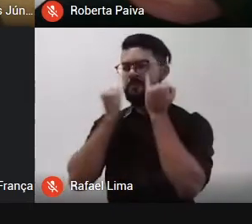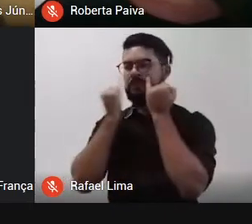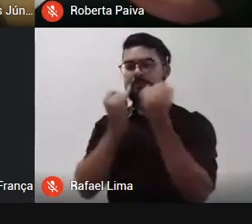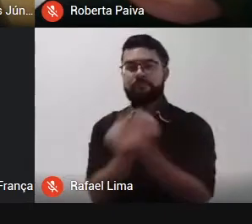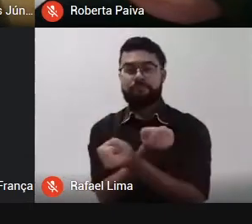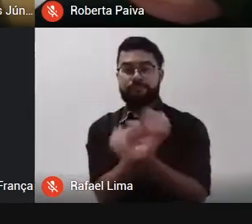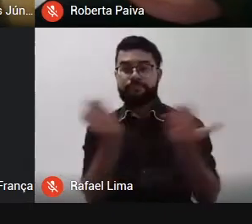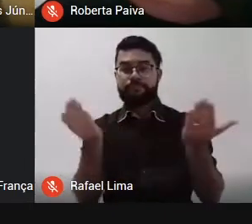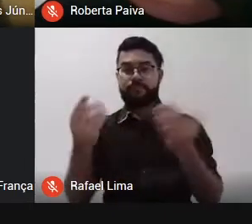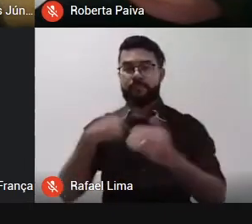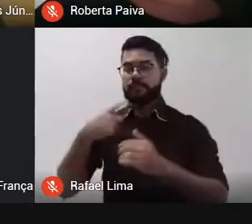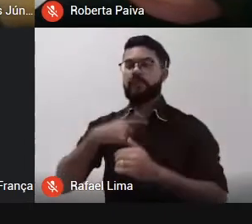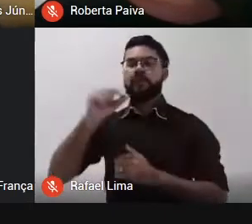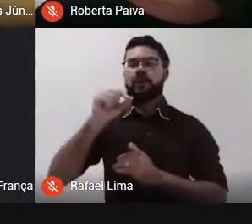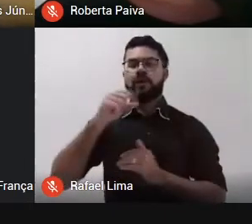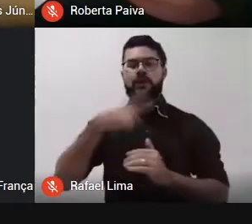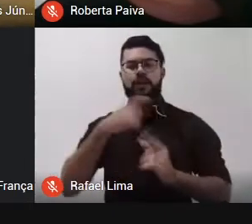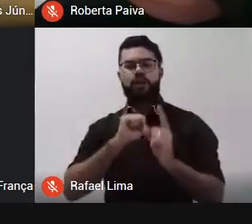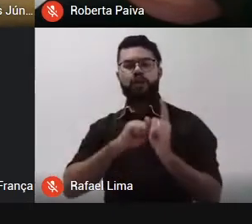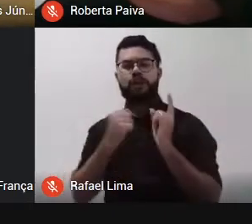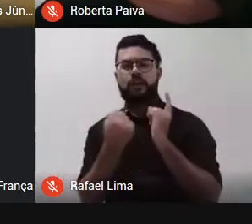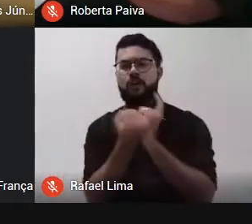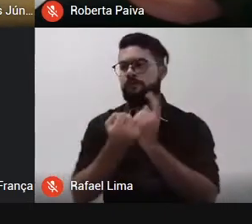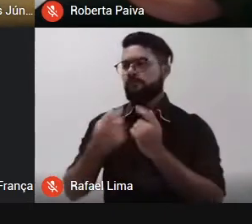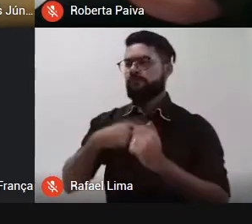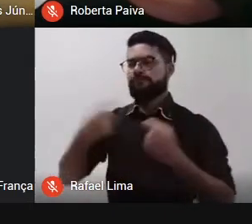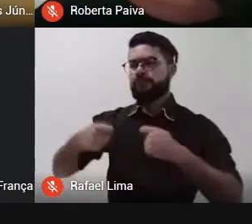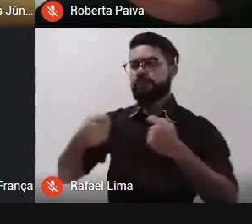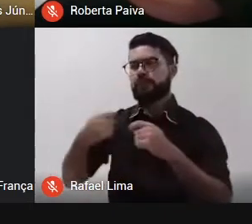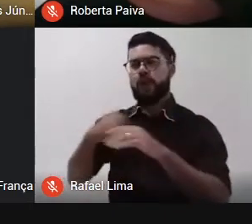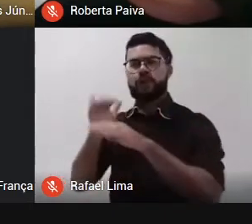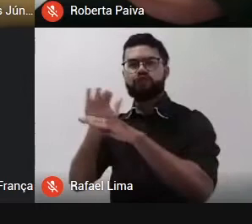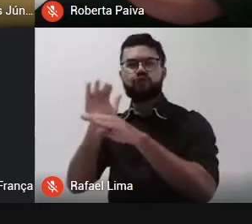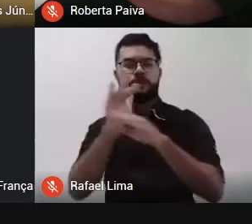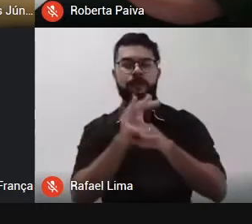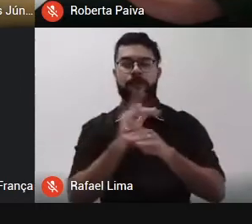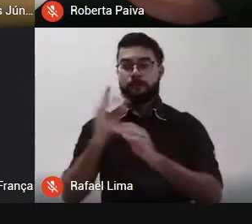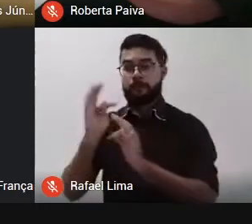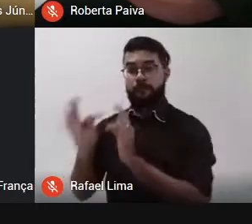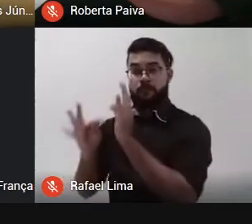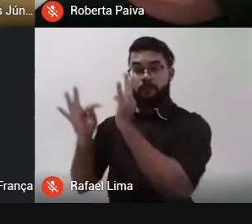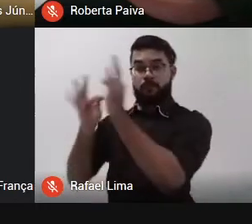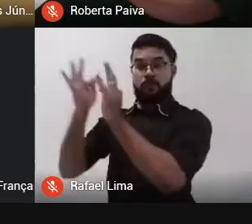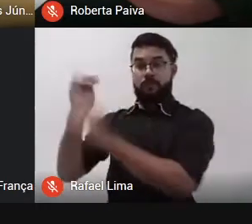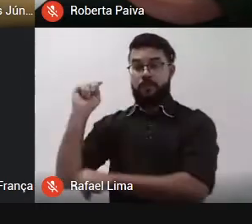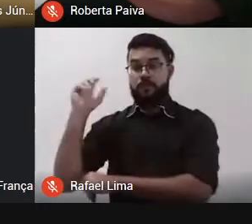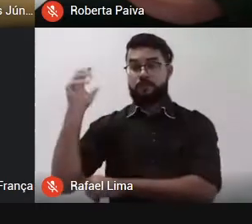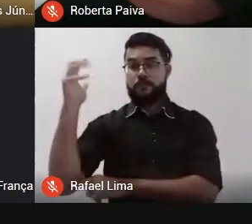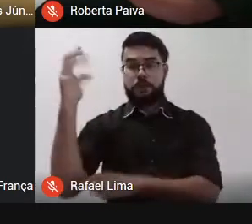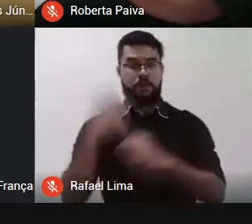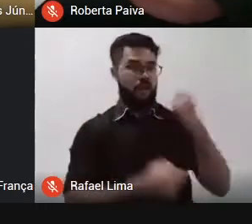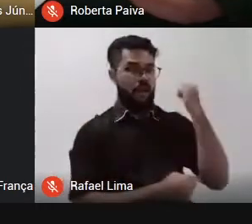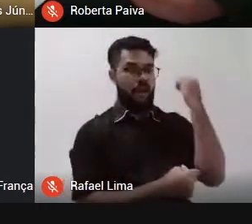demanda social cada vez maior, que se fala tanto de tecnologias ambientais, com tantos recursos, né,